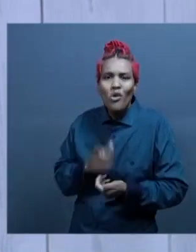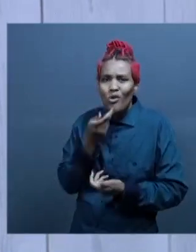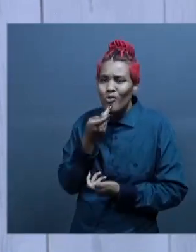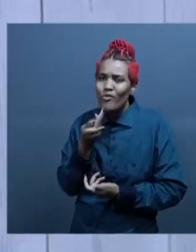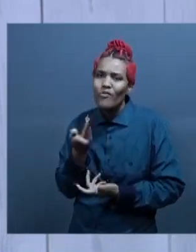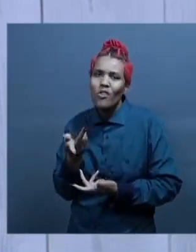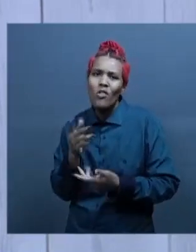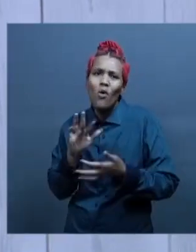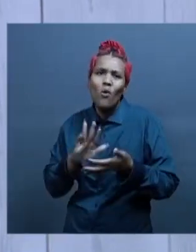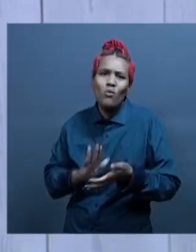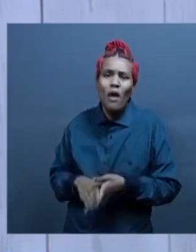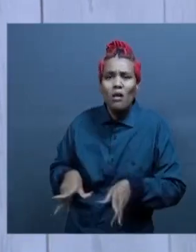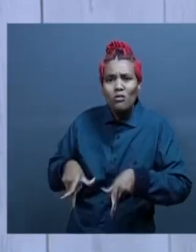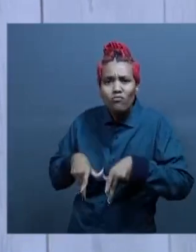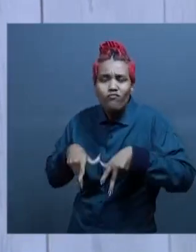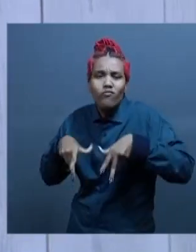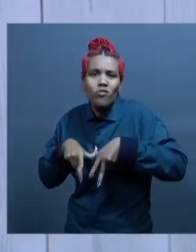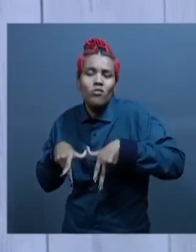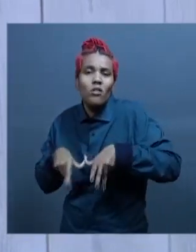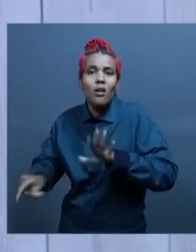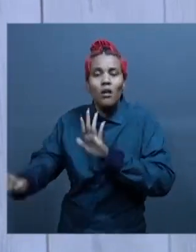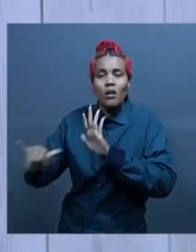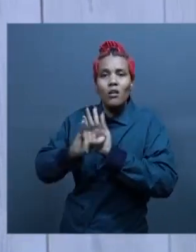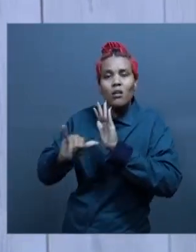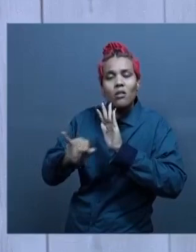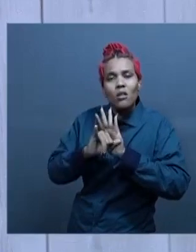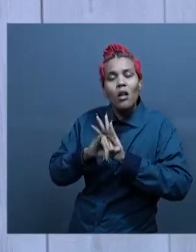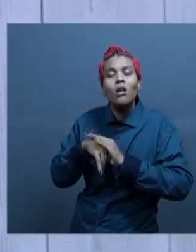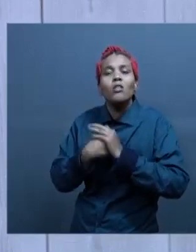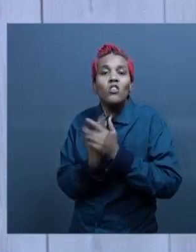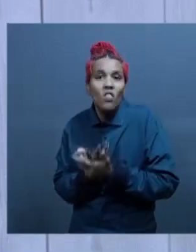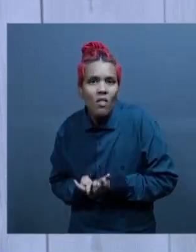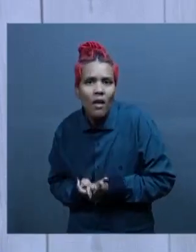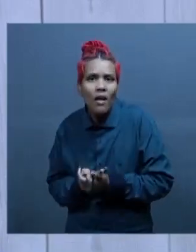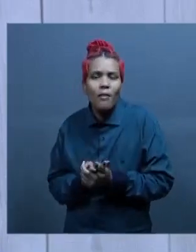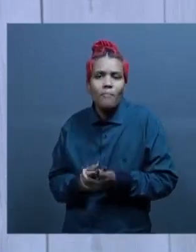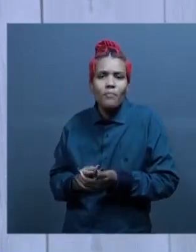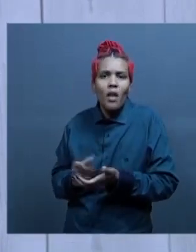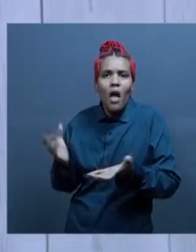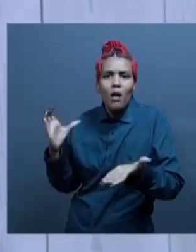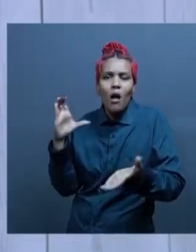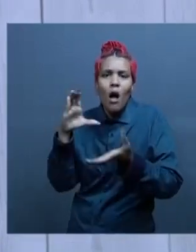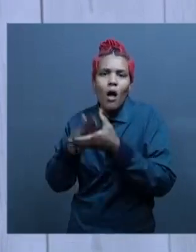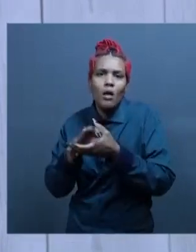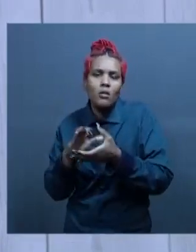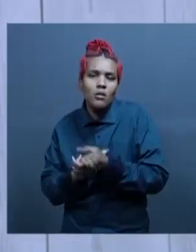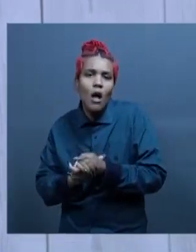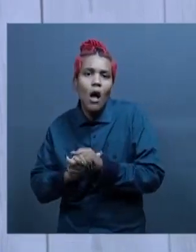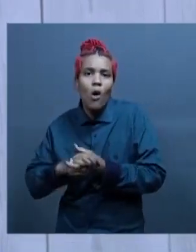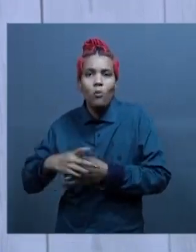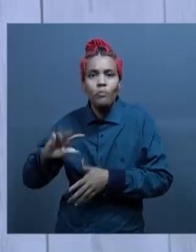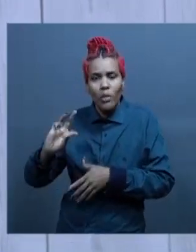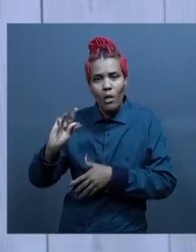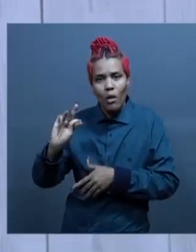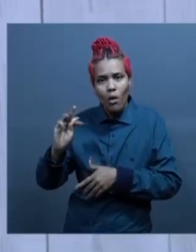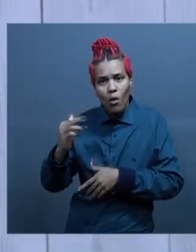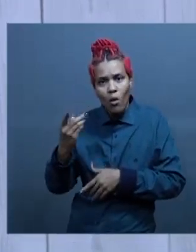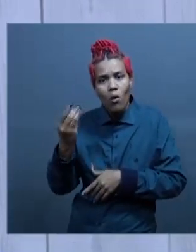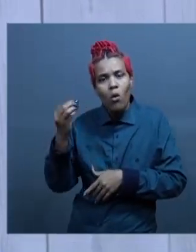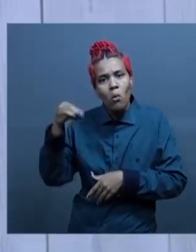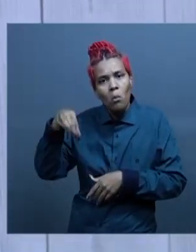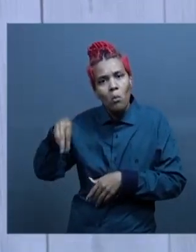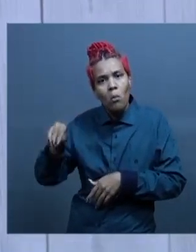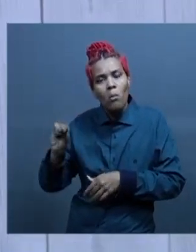a diversidade de gênero é exatamente casais homo-afetivos né na propaganda de uma forma muito bacana